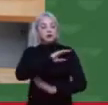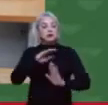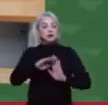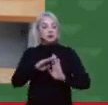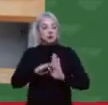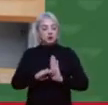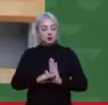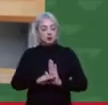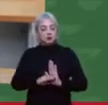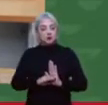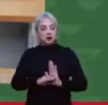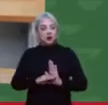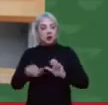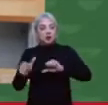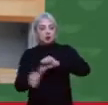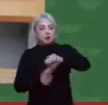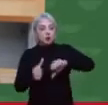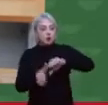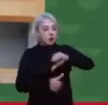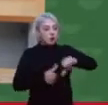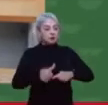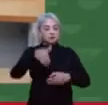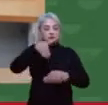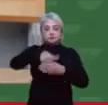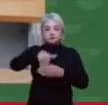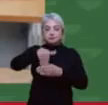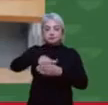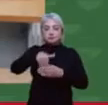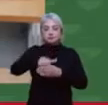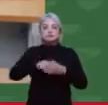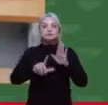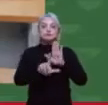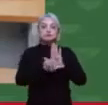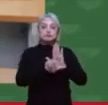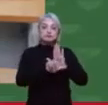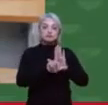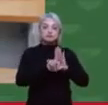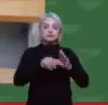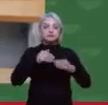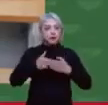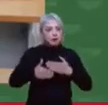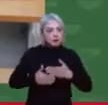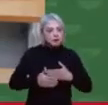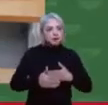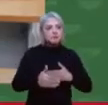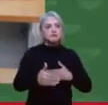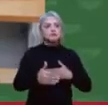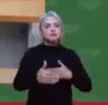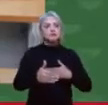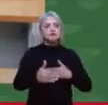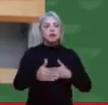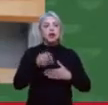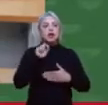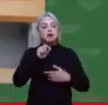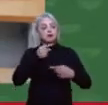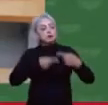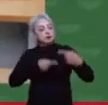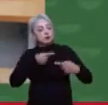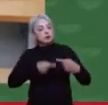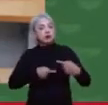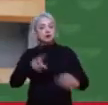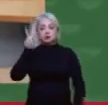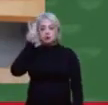programa. Mudanças eleitorais na legislação eleitoral em curso. Esse é o debate